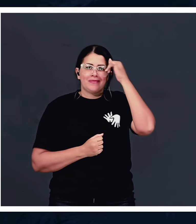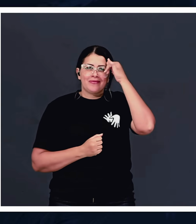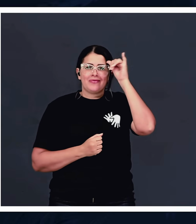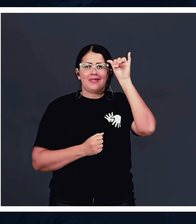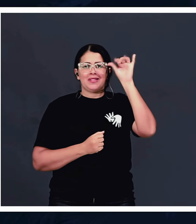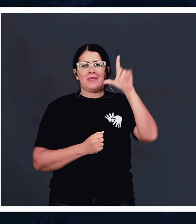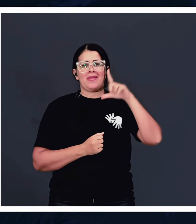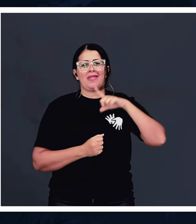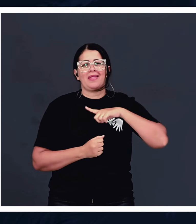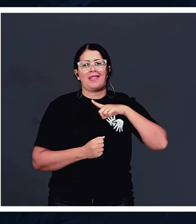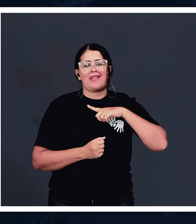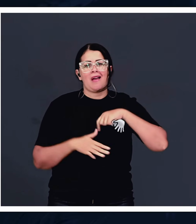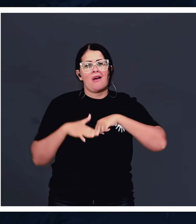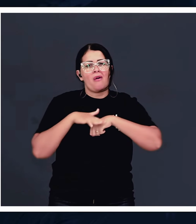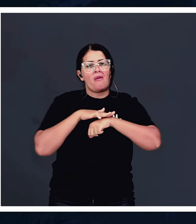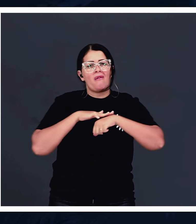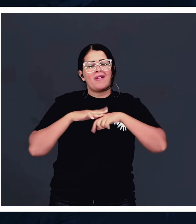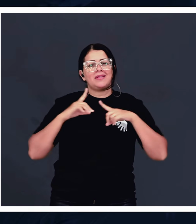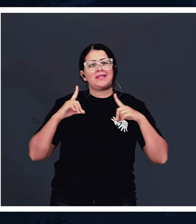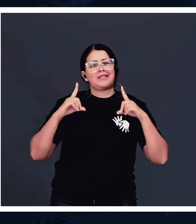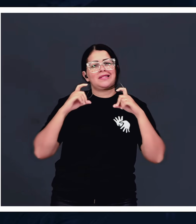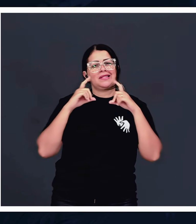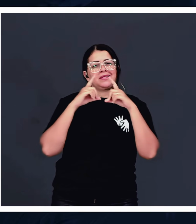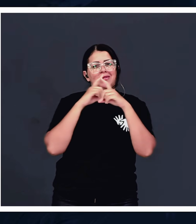evitamos de ter conversas difíceis,